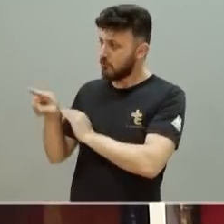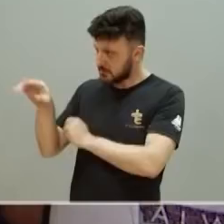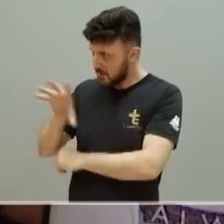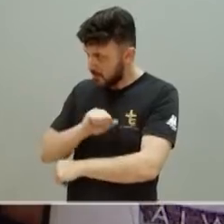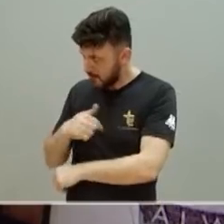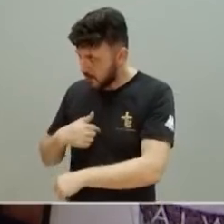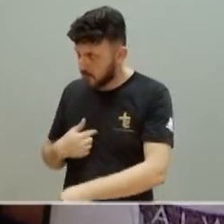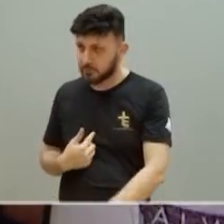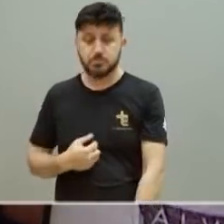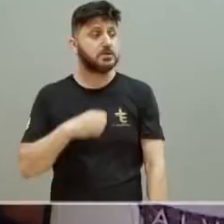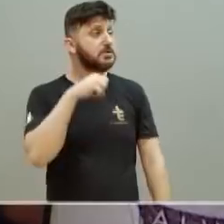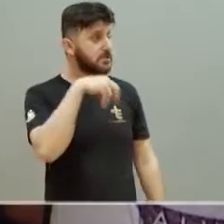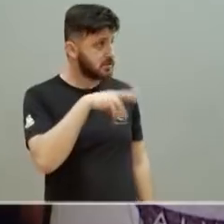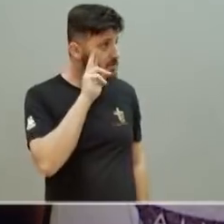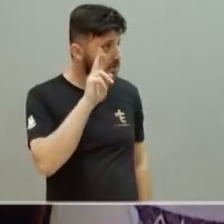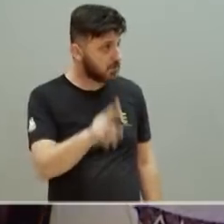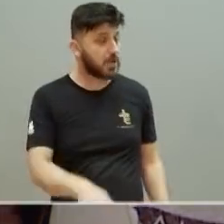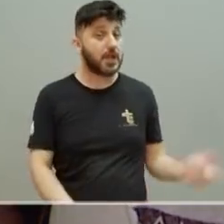me amas?